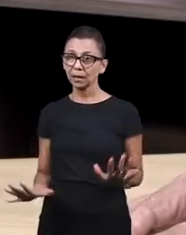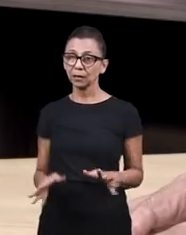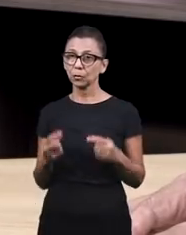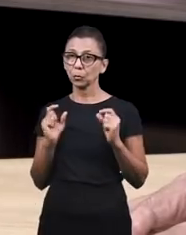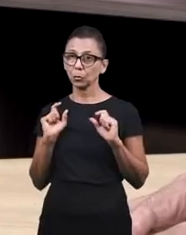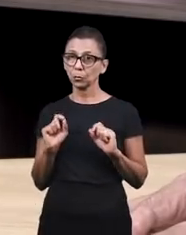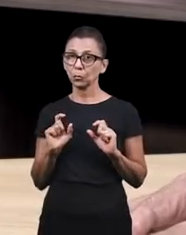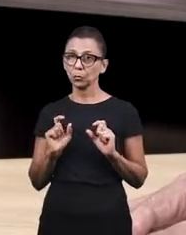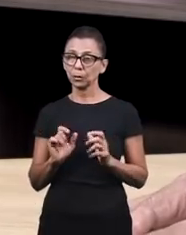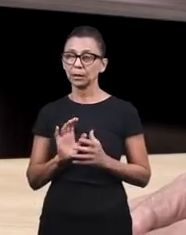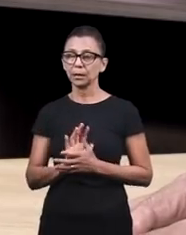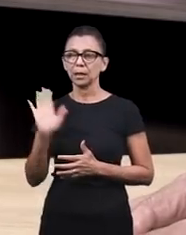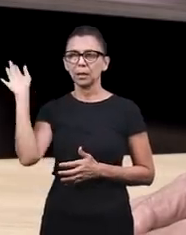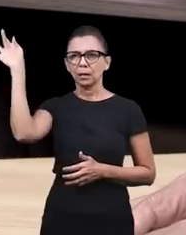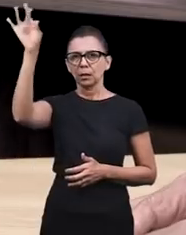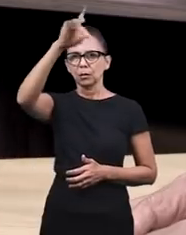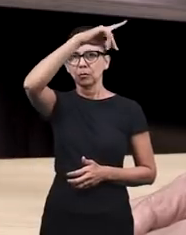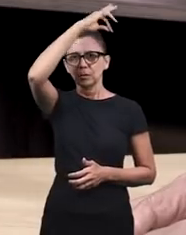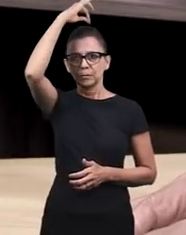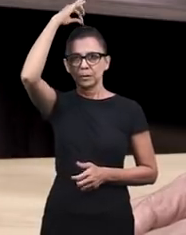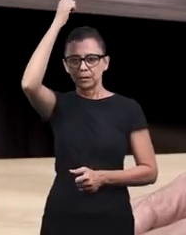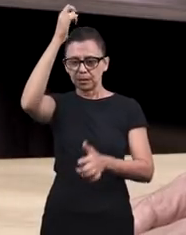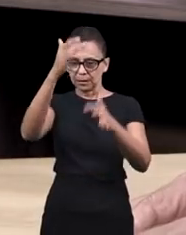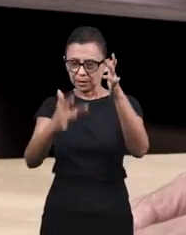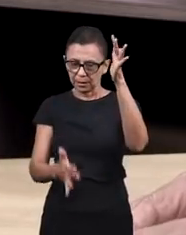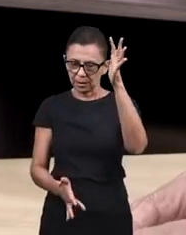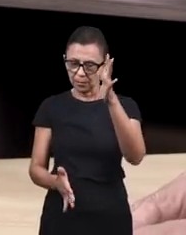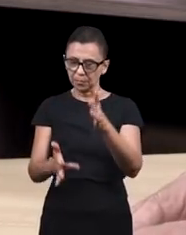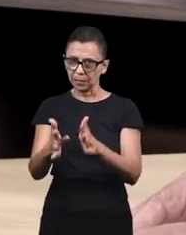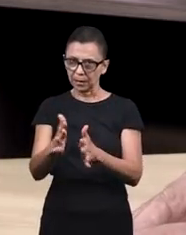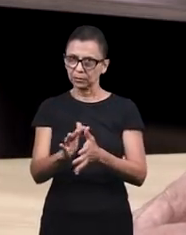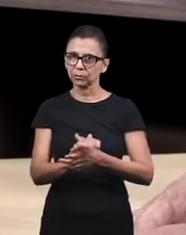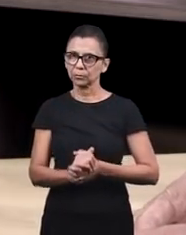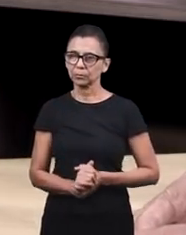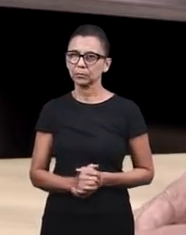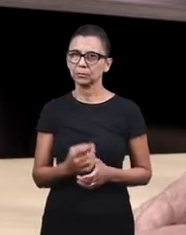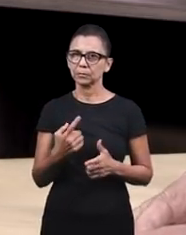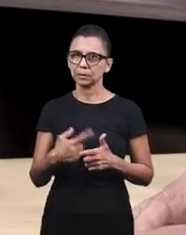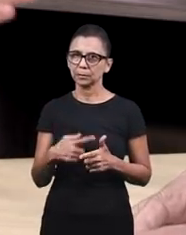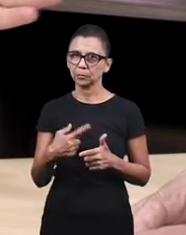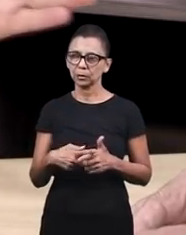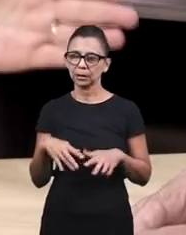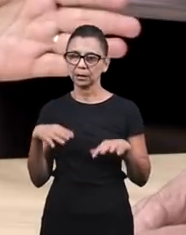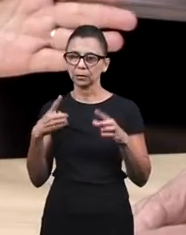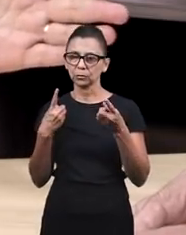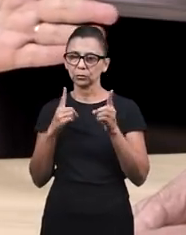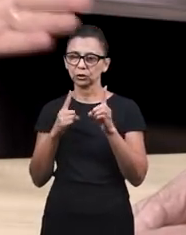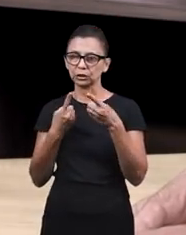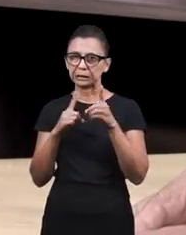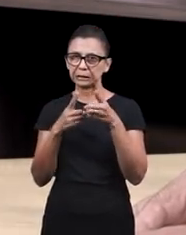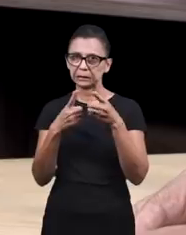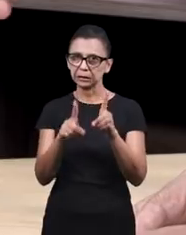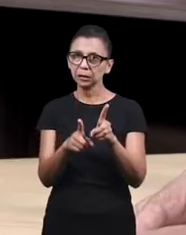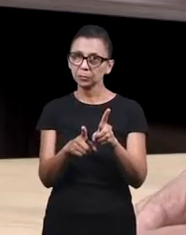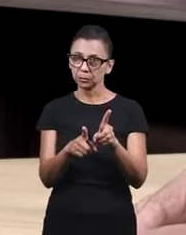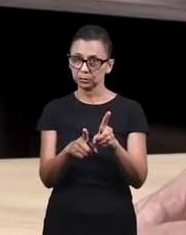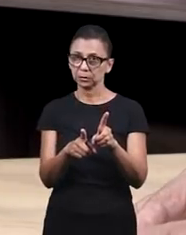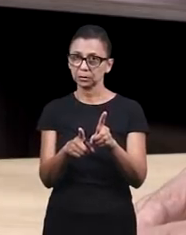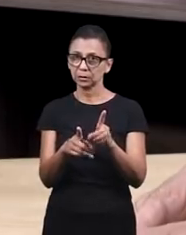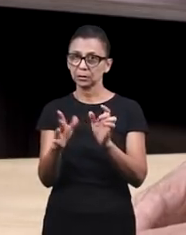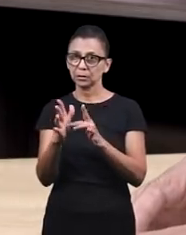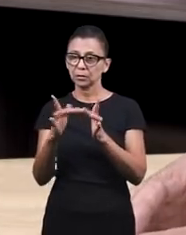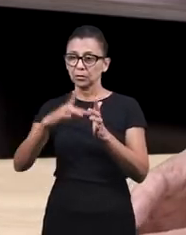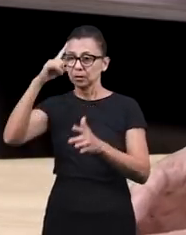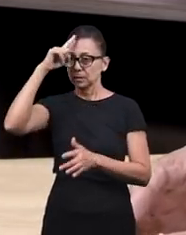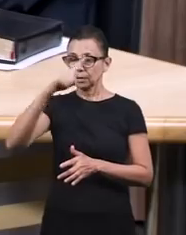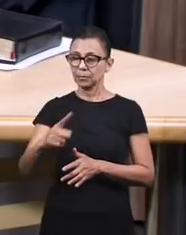dar continuidade à obra, quando ele diz aos discípulos que enviaria outro Consolador, né? Então ali Jesus falava sobre o